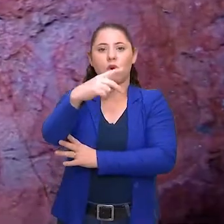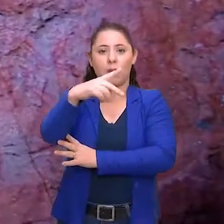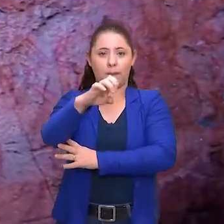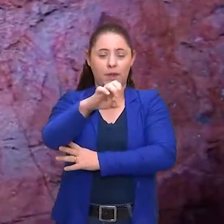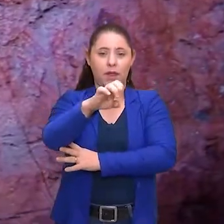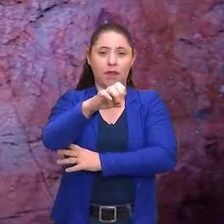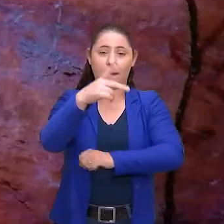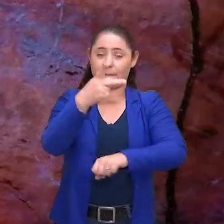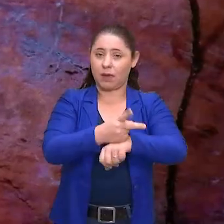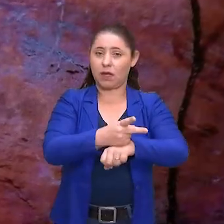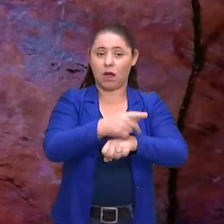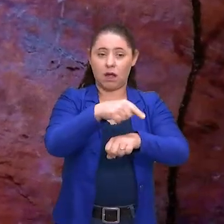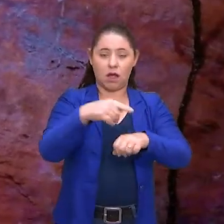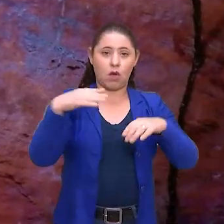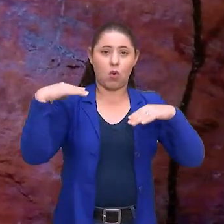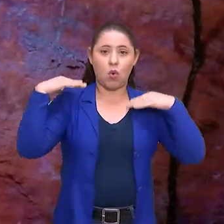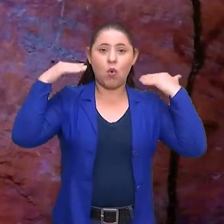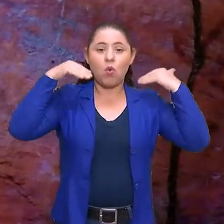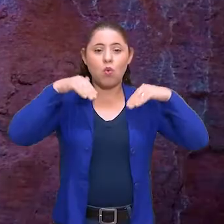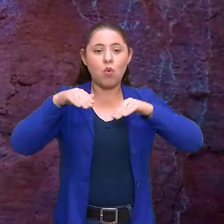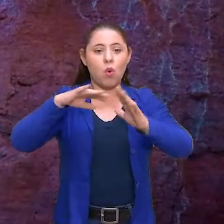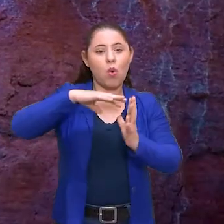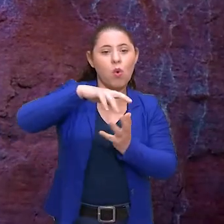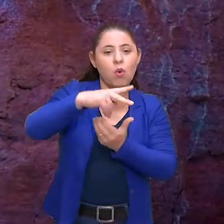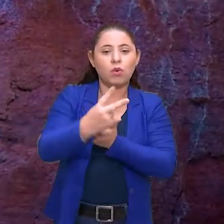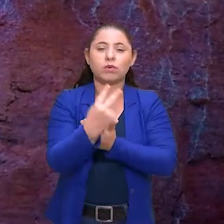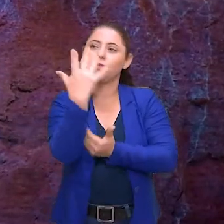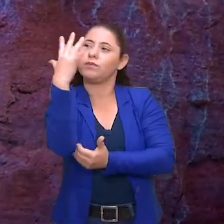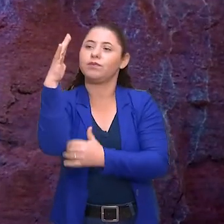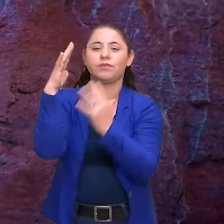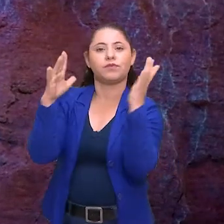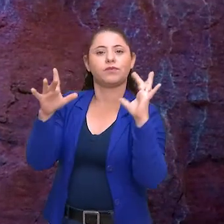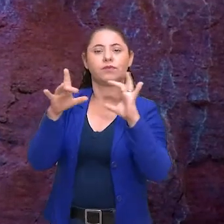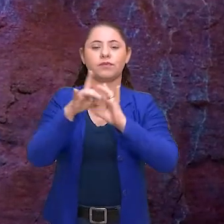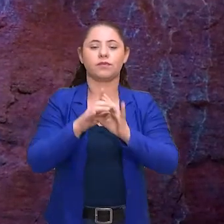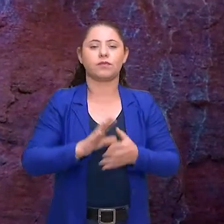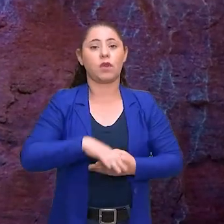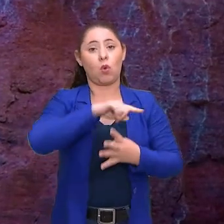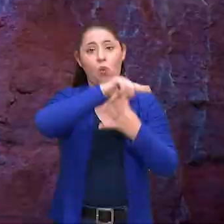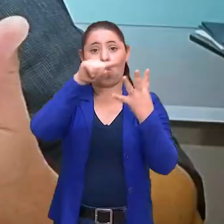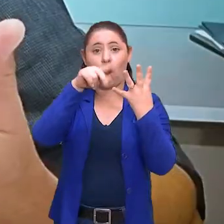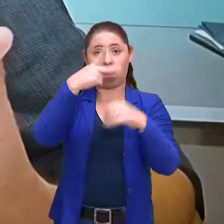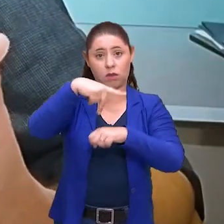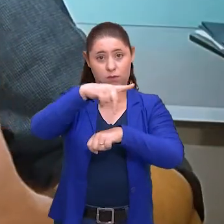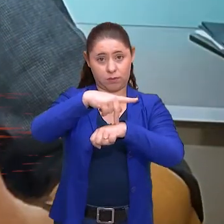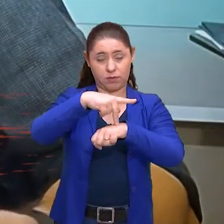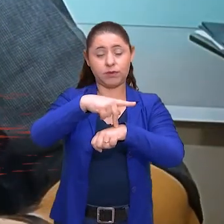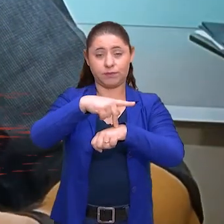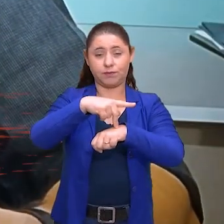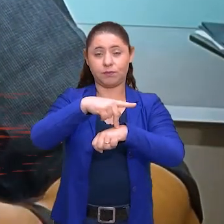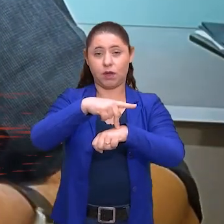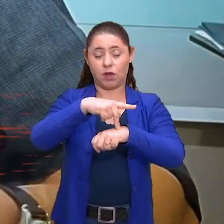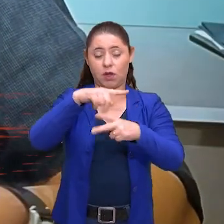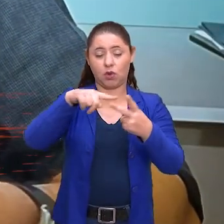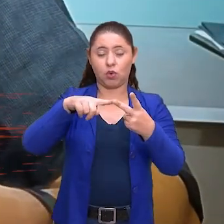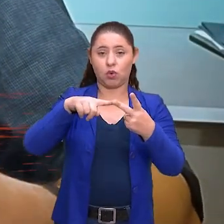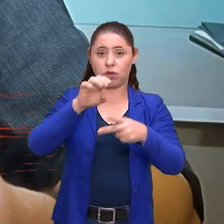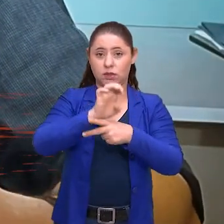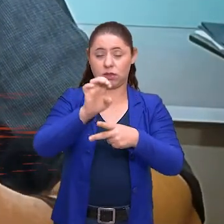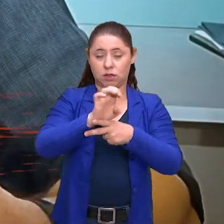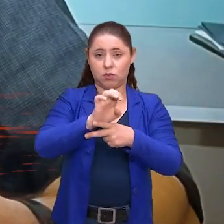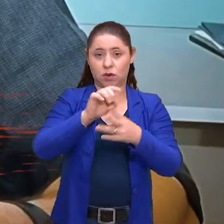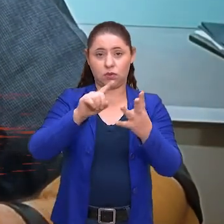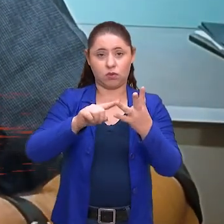Topo da Pedra. Aqui o ecoturismo se une ao turismo arqueológico. Nós temos 4 parques na nossa região,